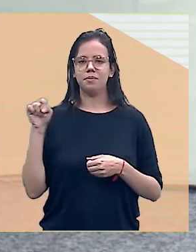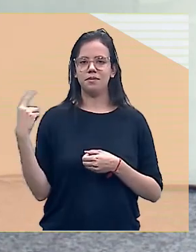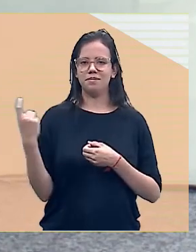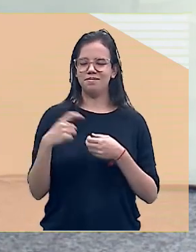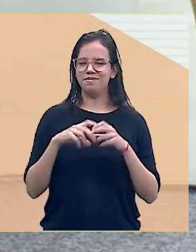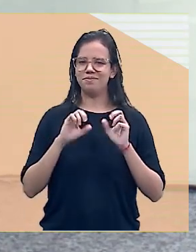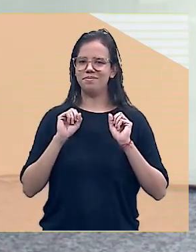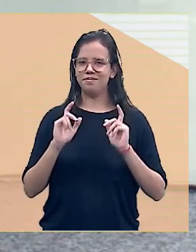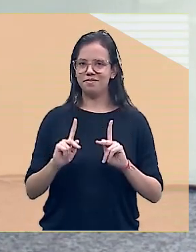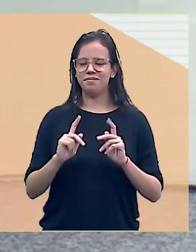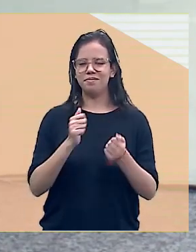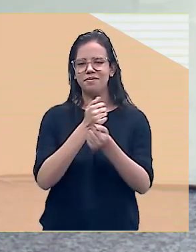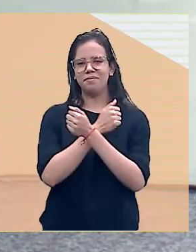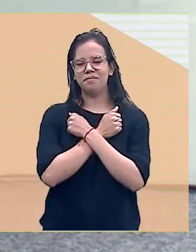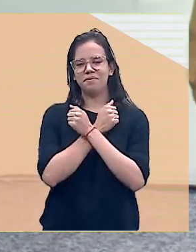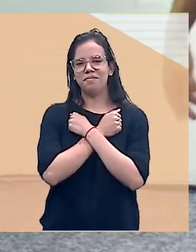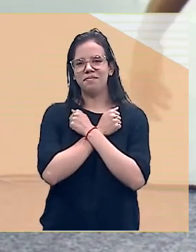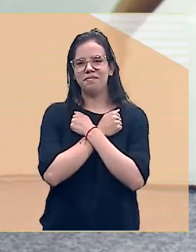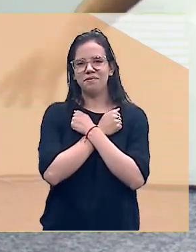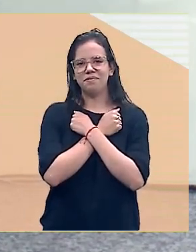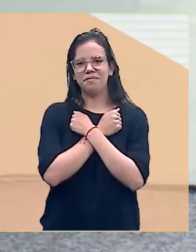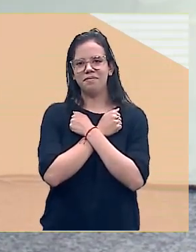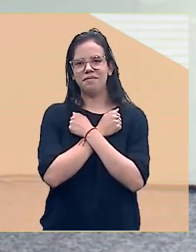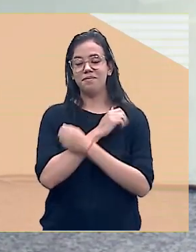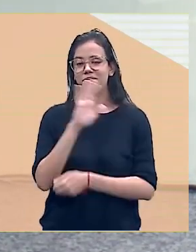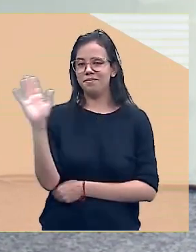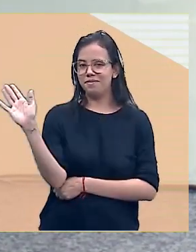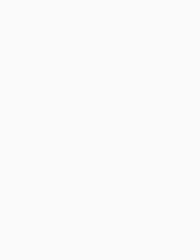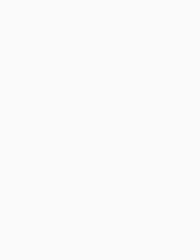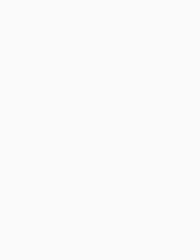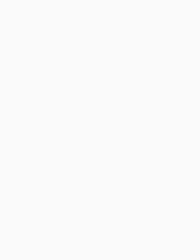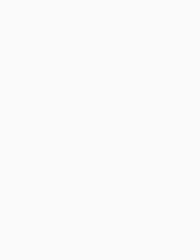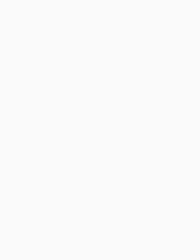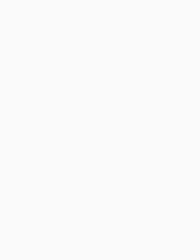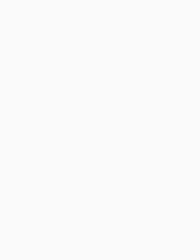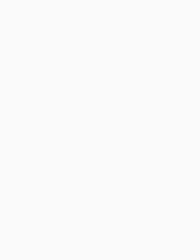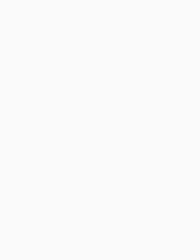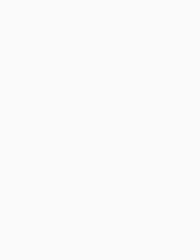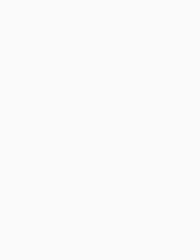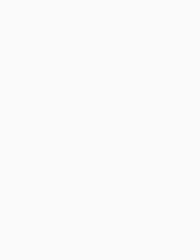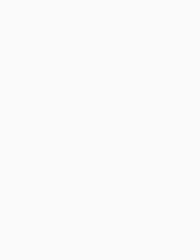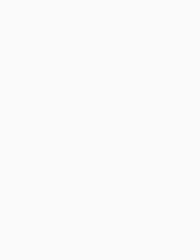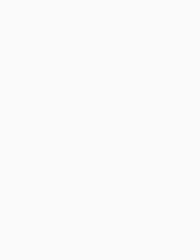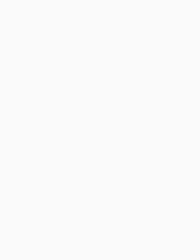volta tá legal grande abraço para vocês foi um